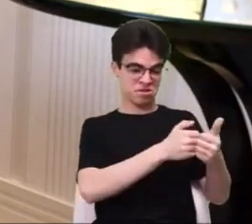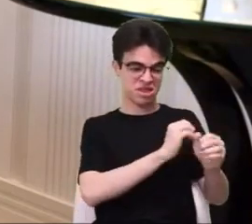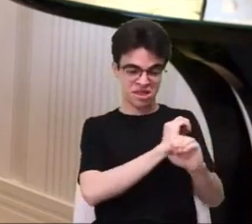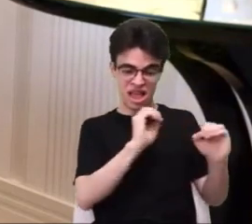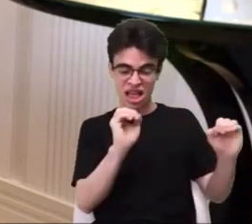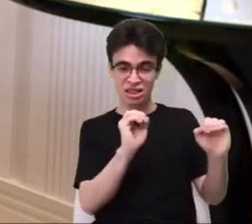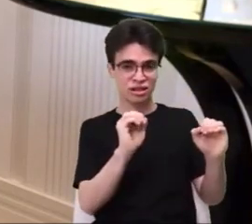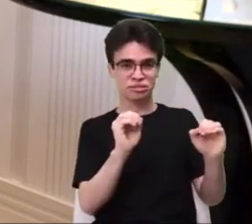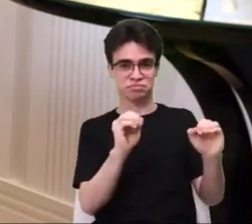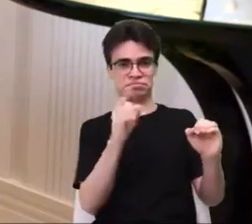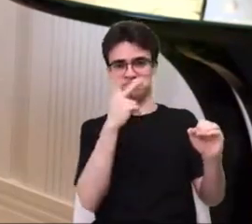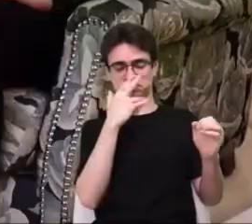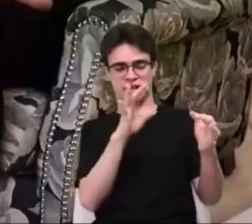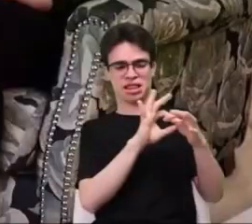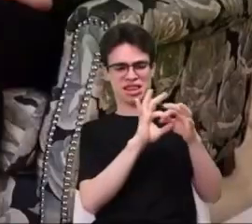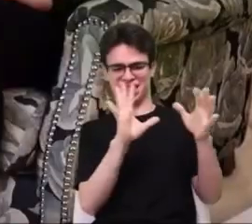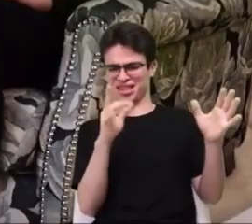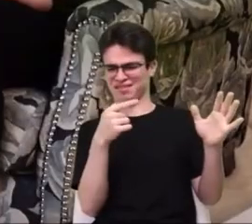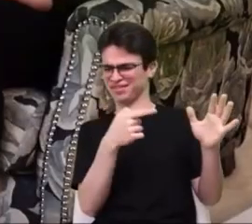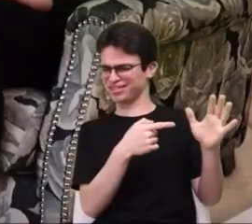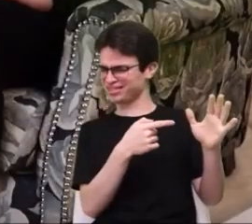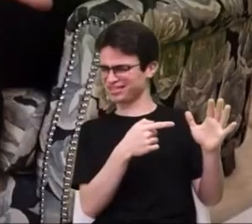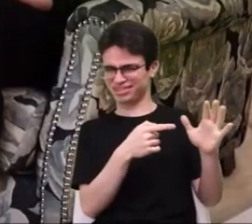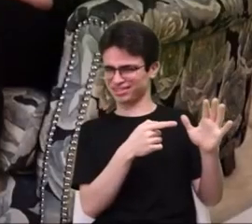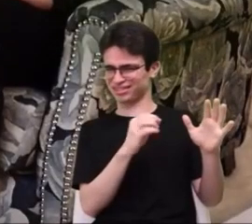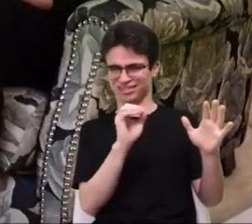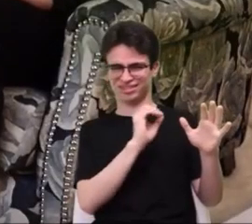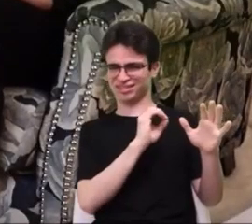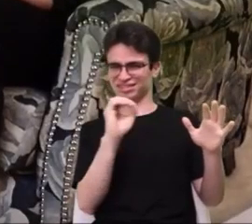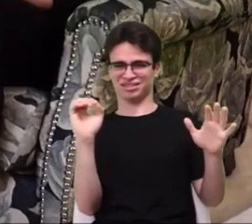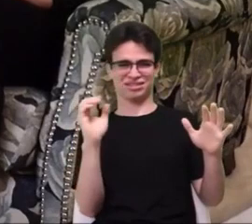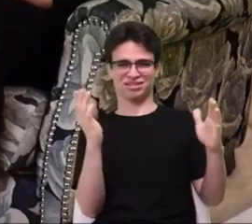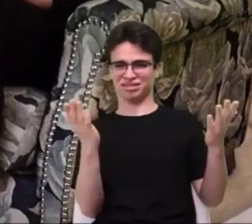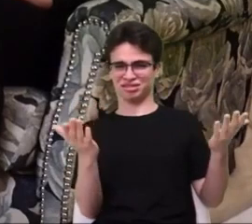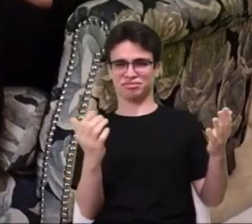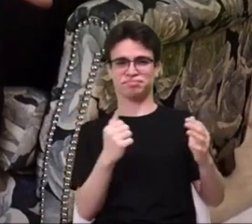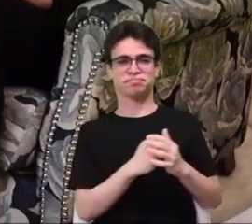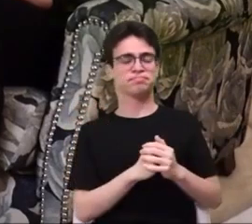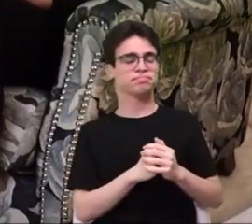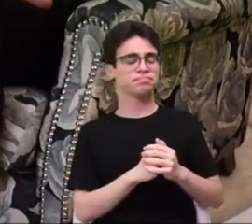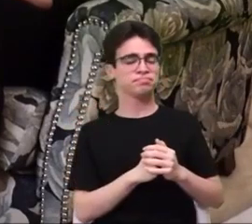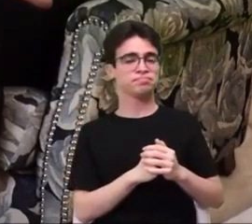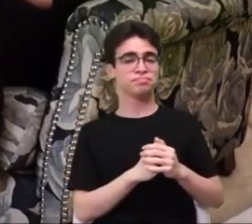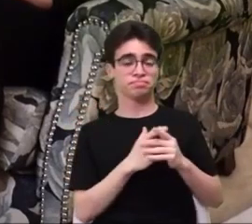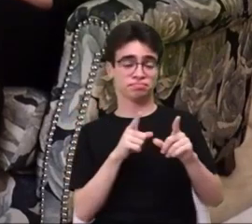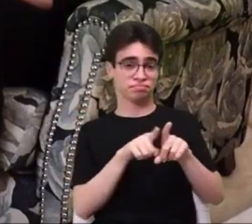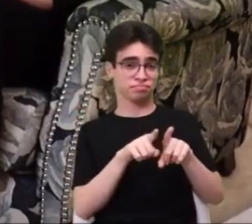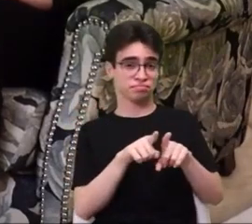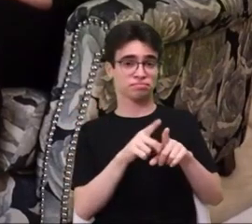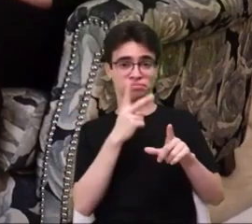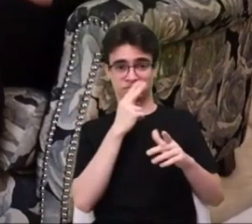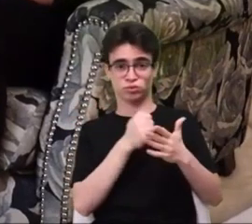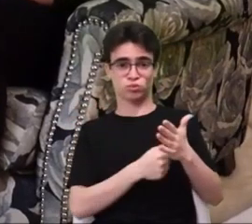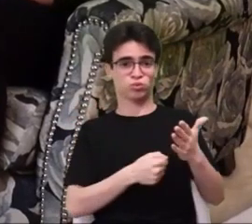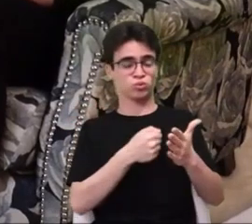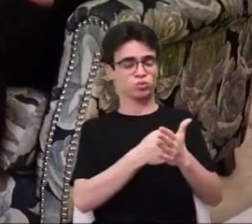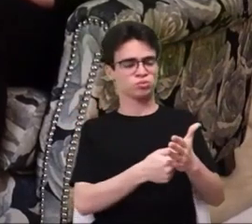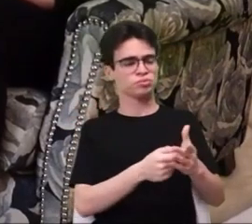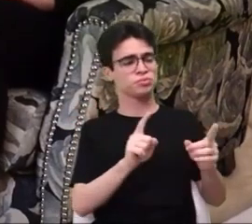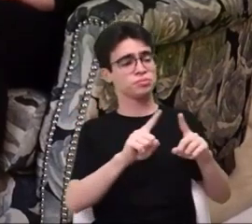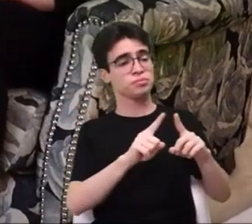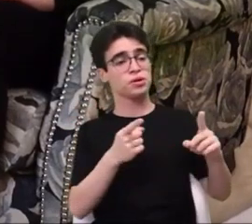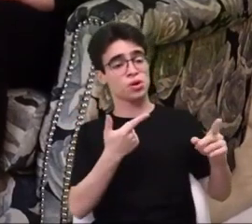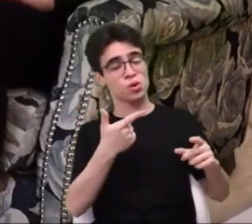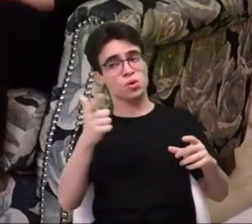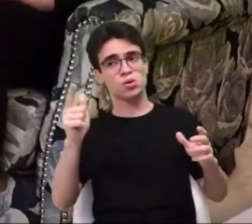é uma liberdade tão séria assim, né? E fica essa luta, esse conflito. Agora, uma